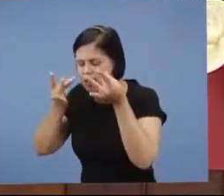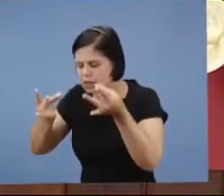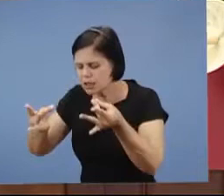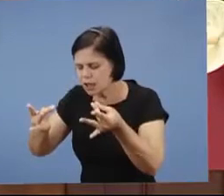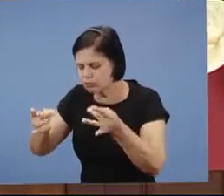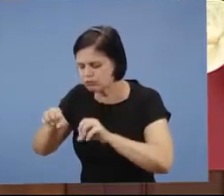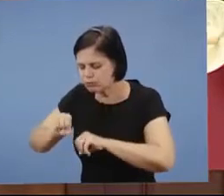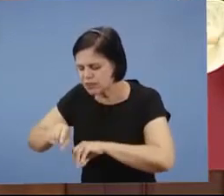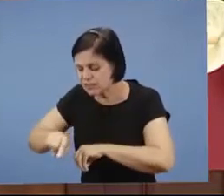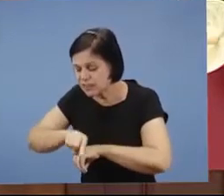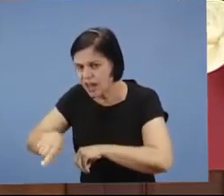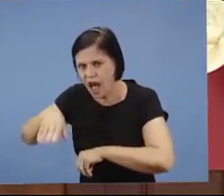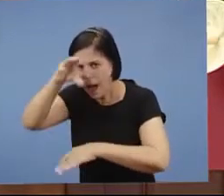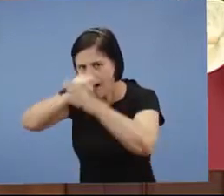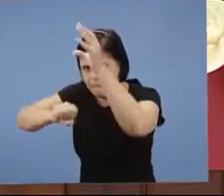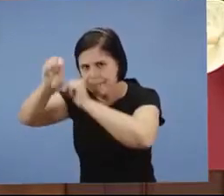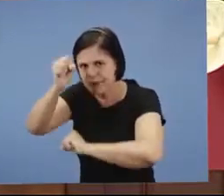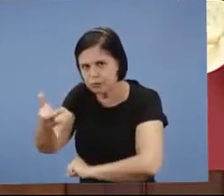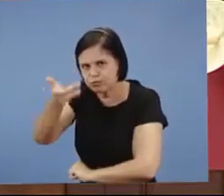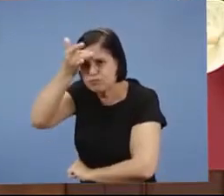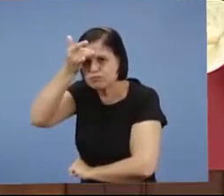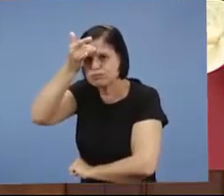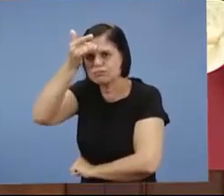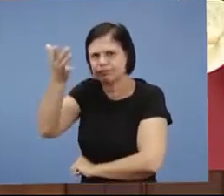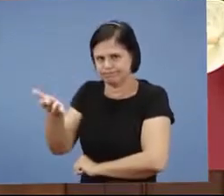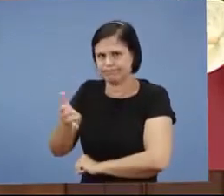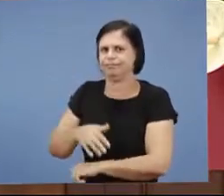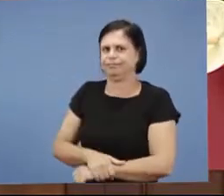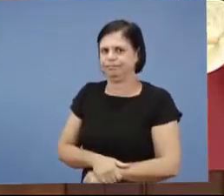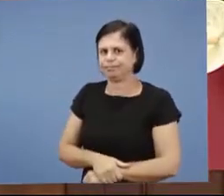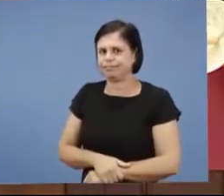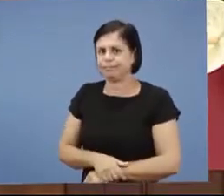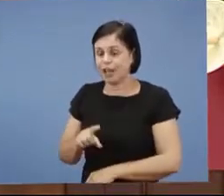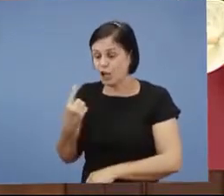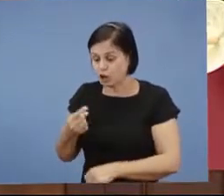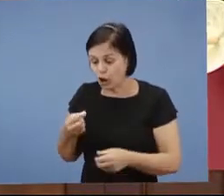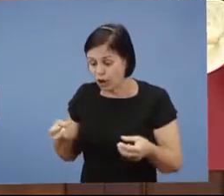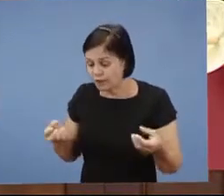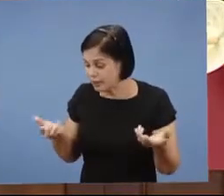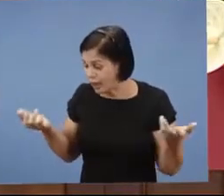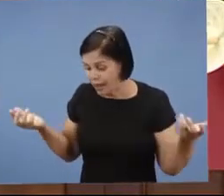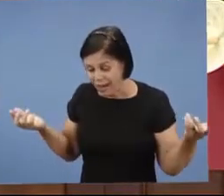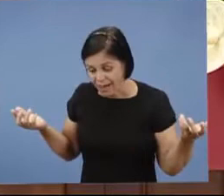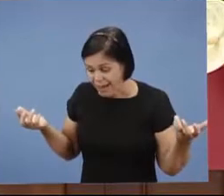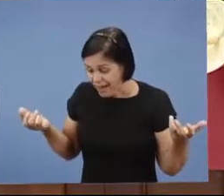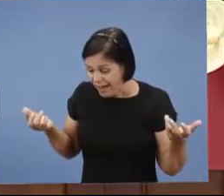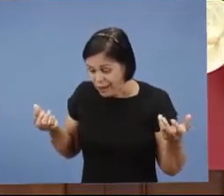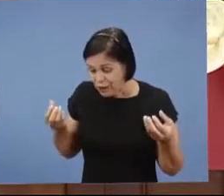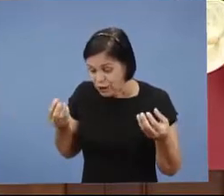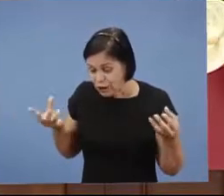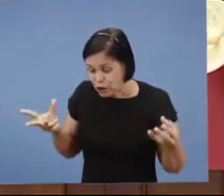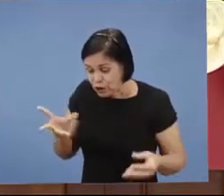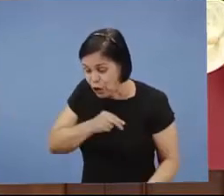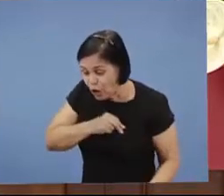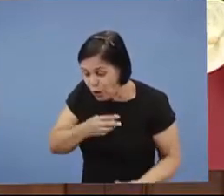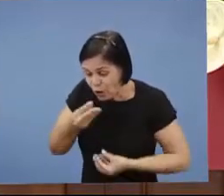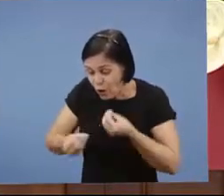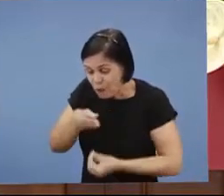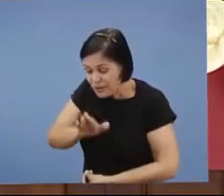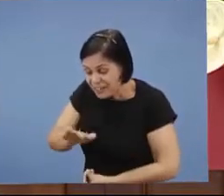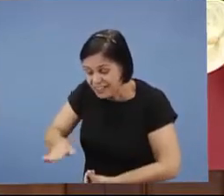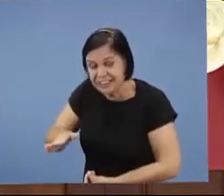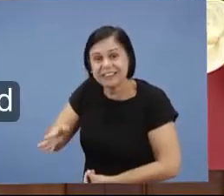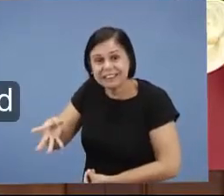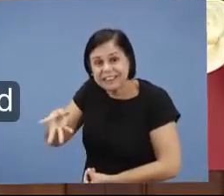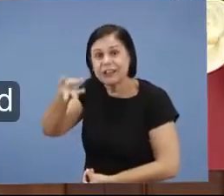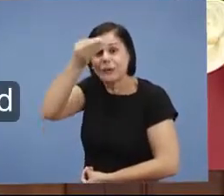são respostas, que deixa todo mundo assim, atônito, porque eles estão